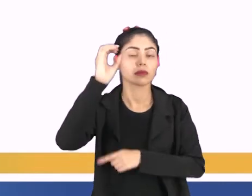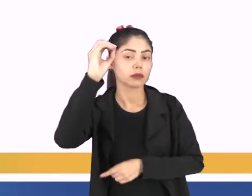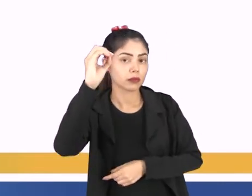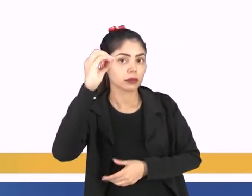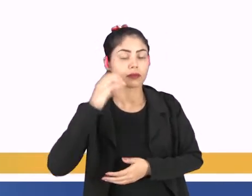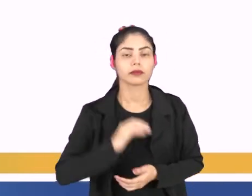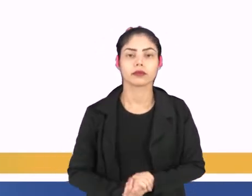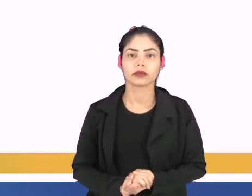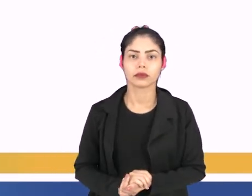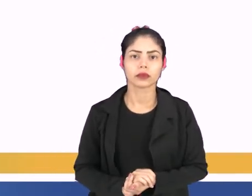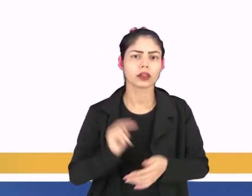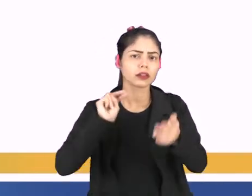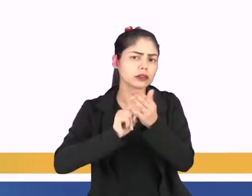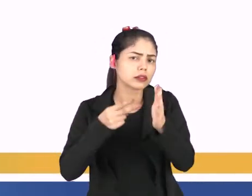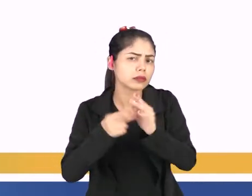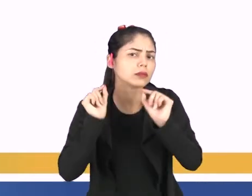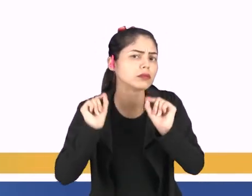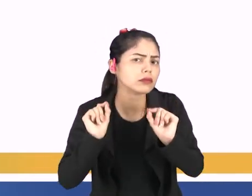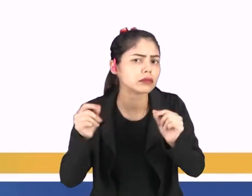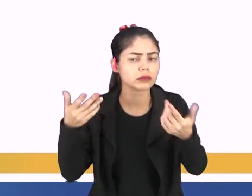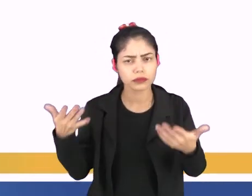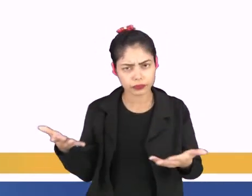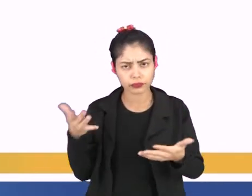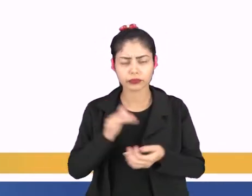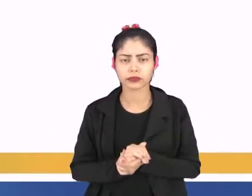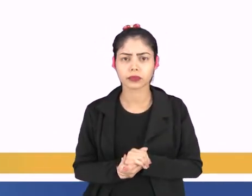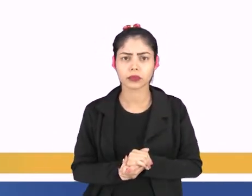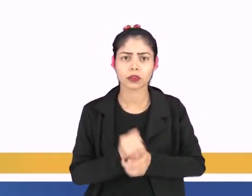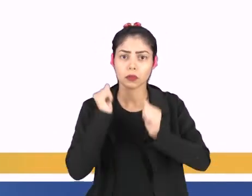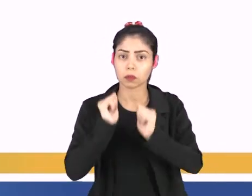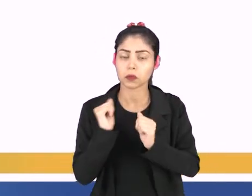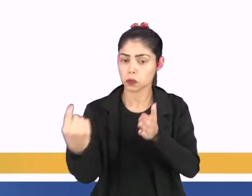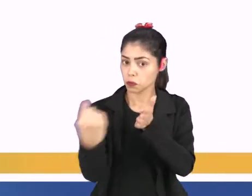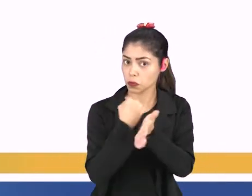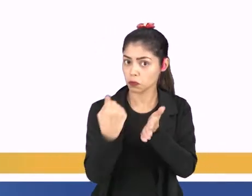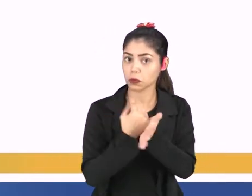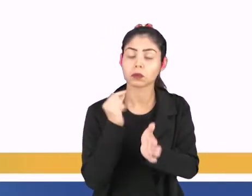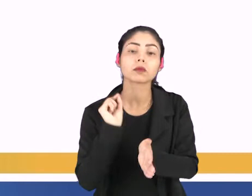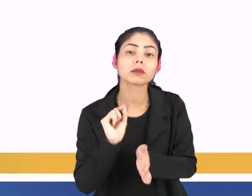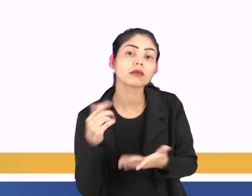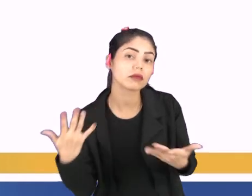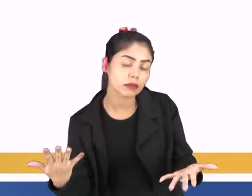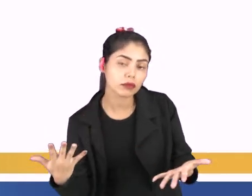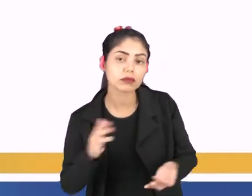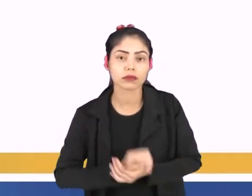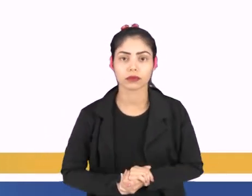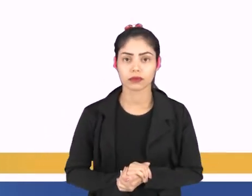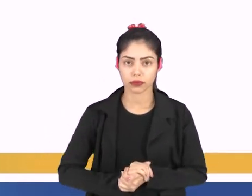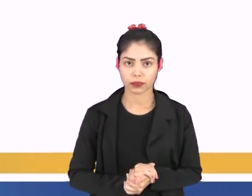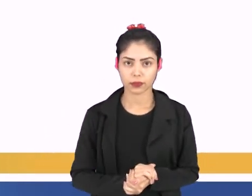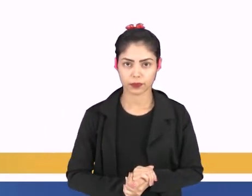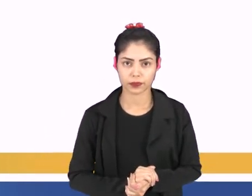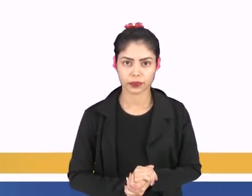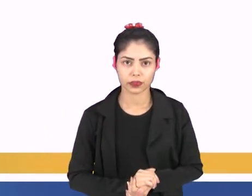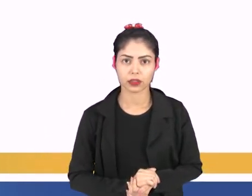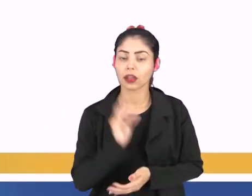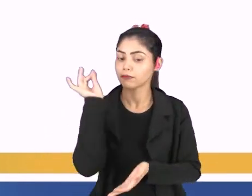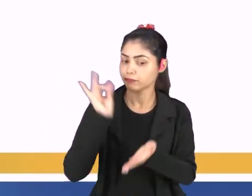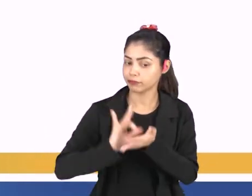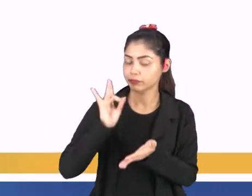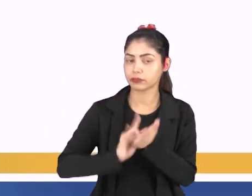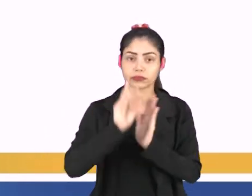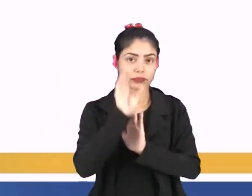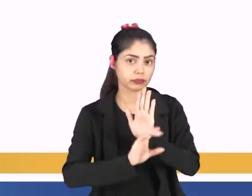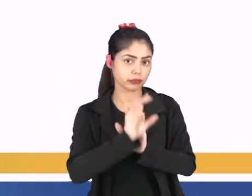zero. O que isso significa dizer? Então, vocês poderiam me perguntar isso. Na verdade, pelo conceito que nós vimos na